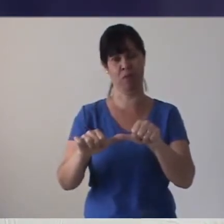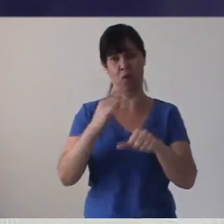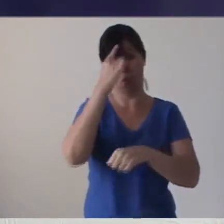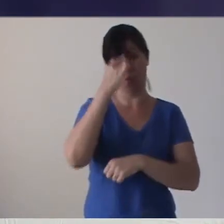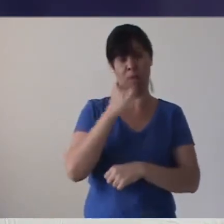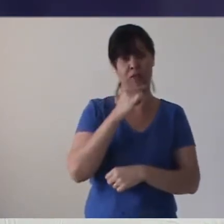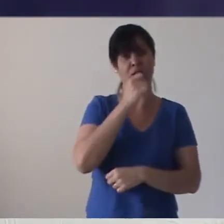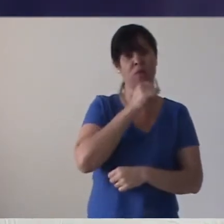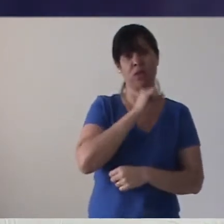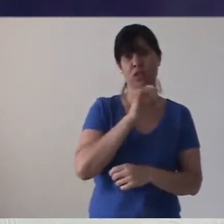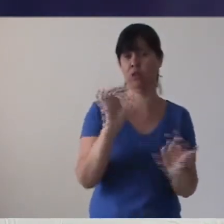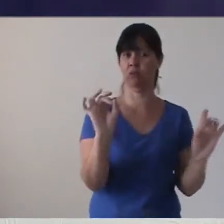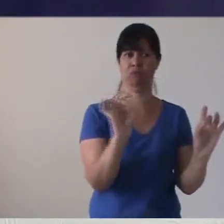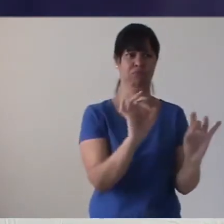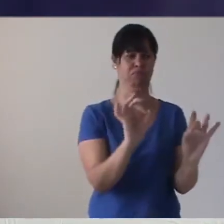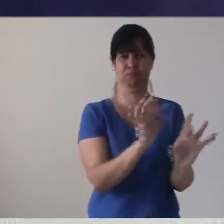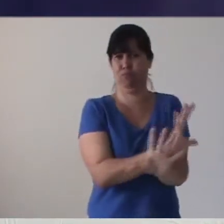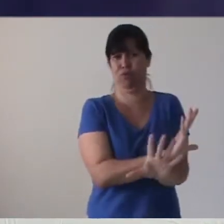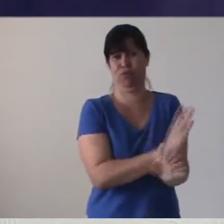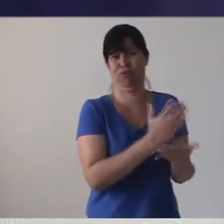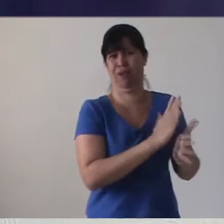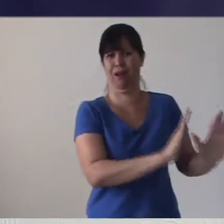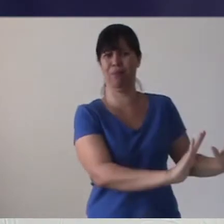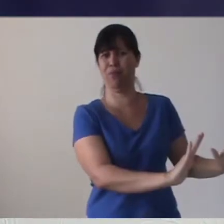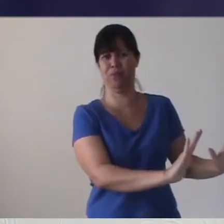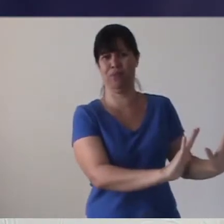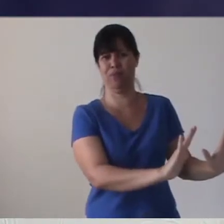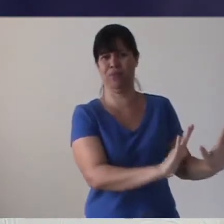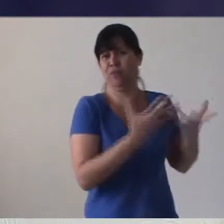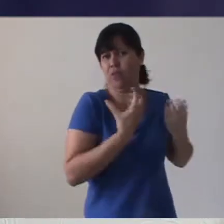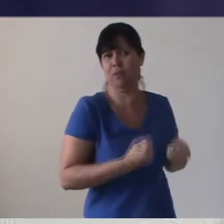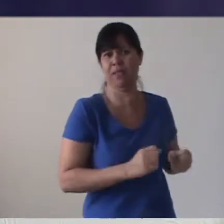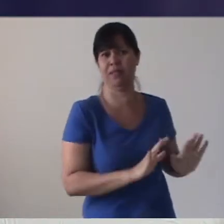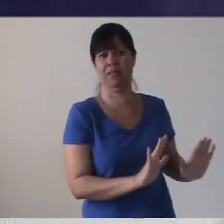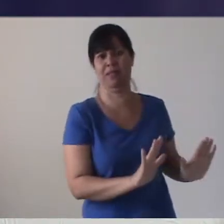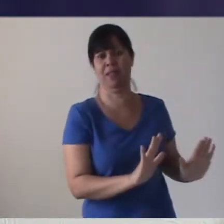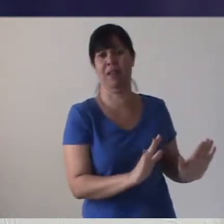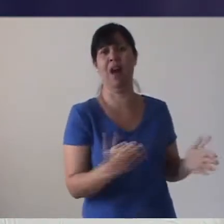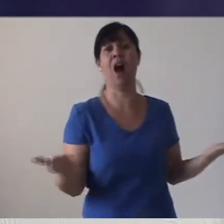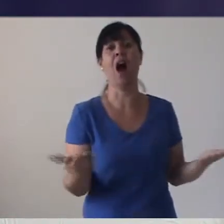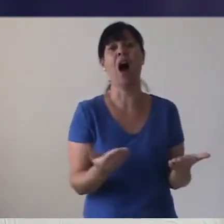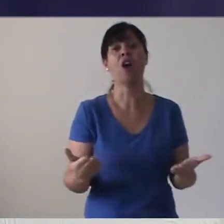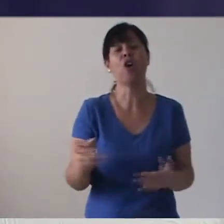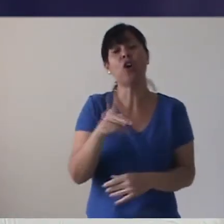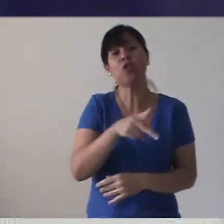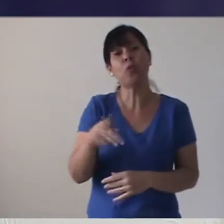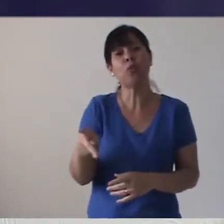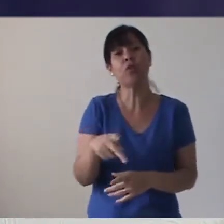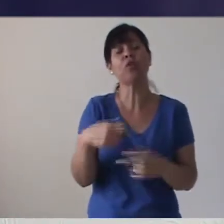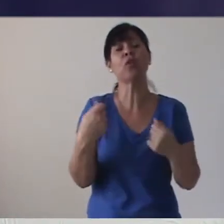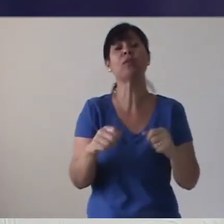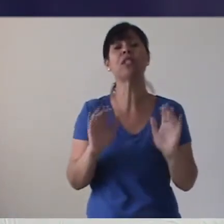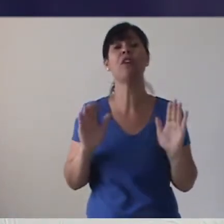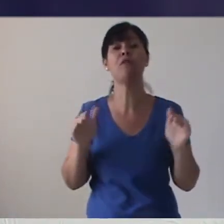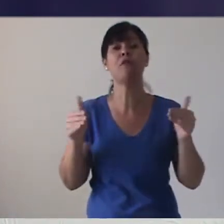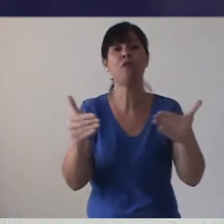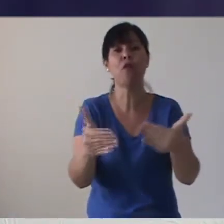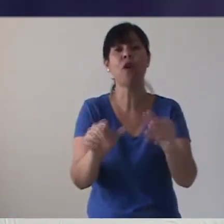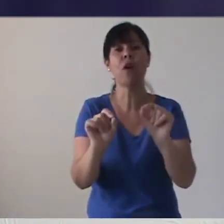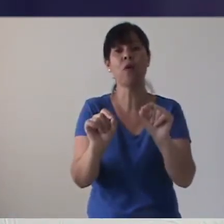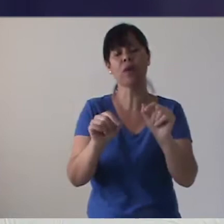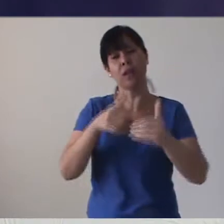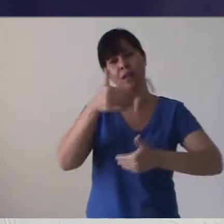aceito. Então, o professor agora, ele precisa realmente se focar no